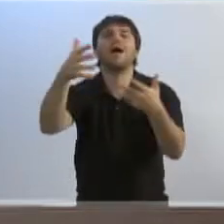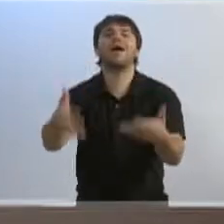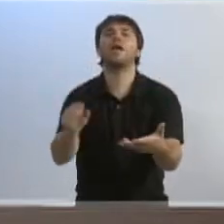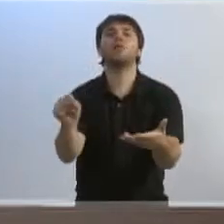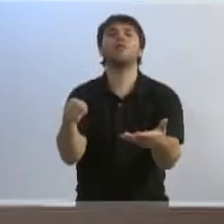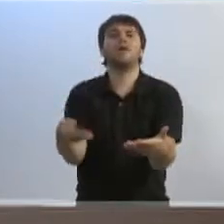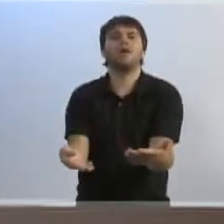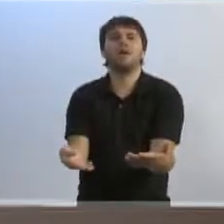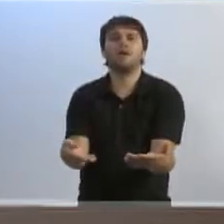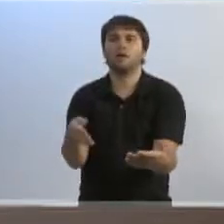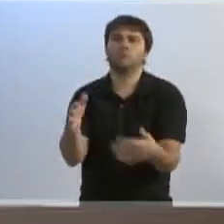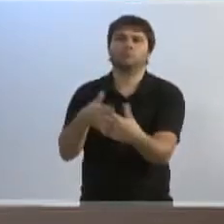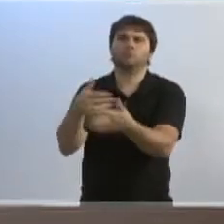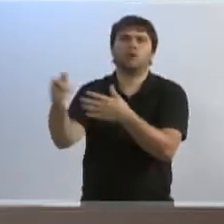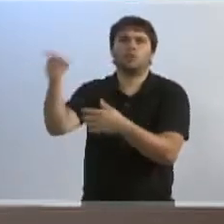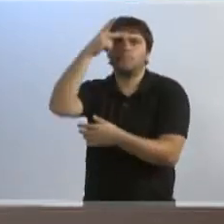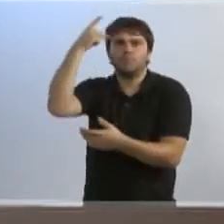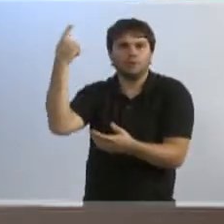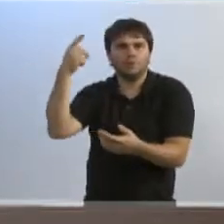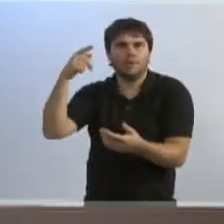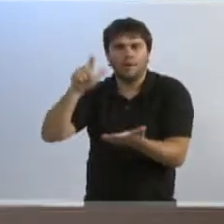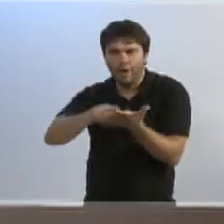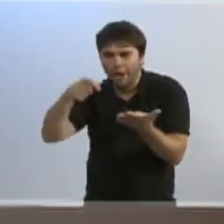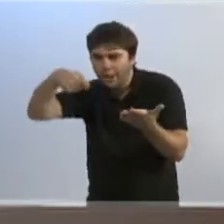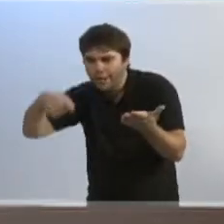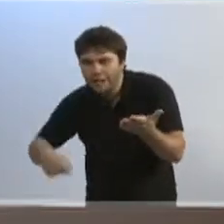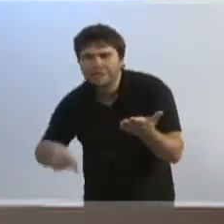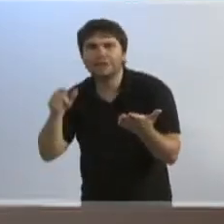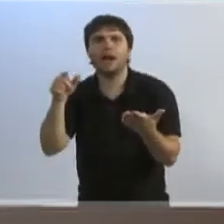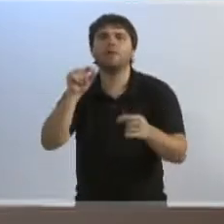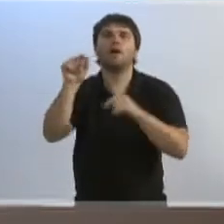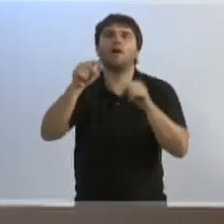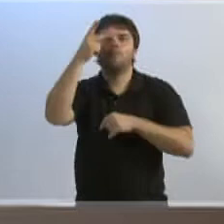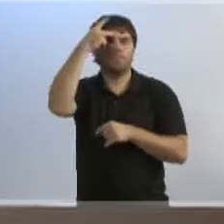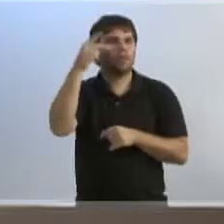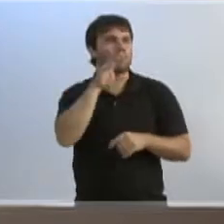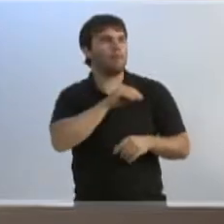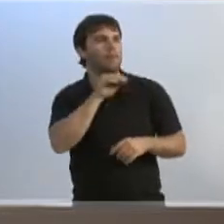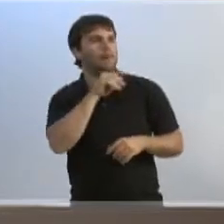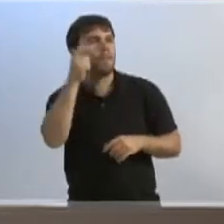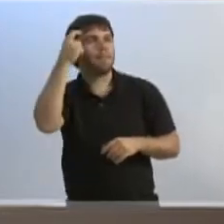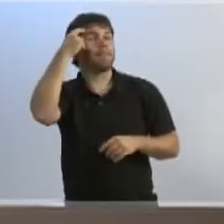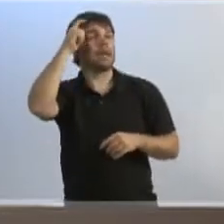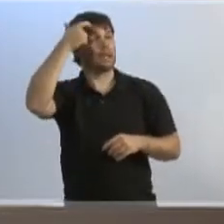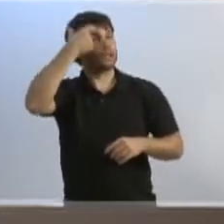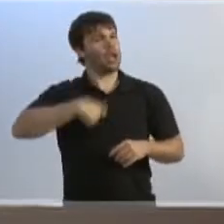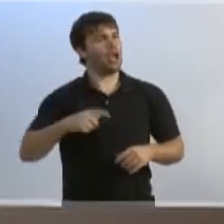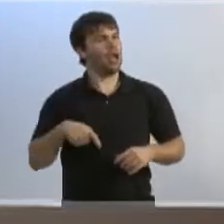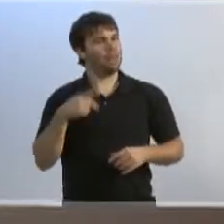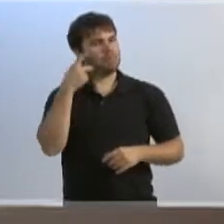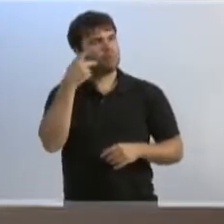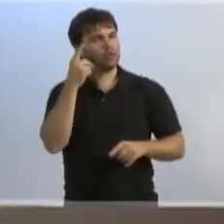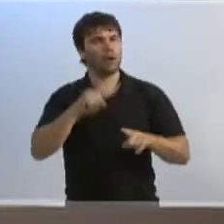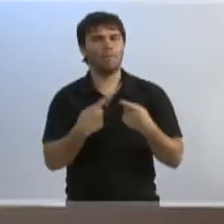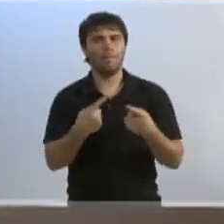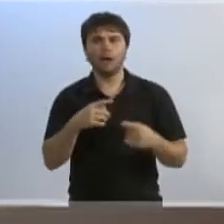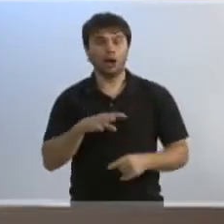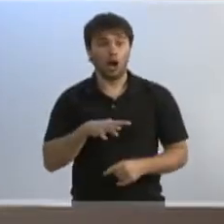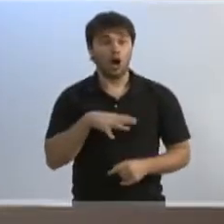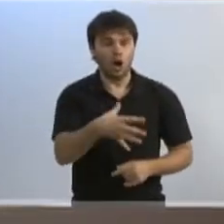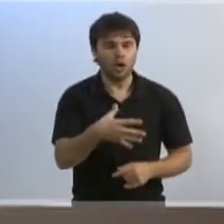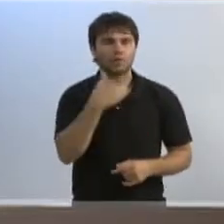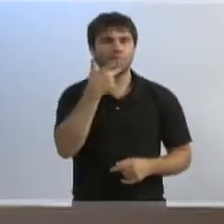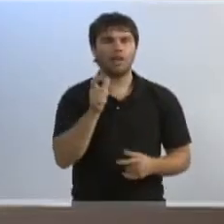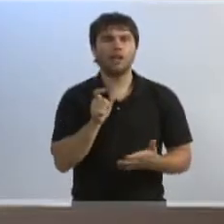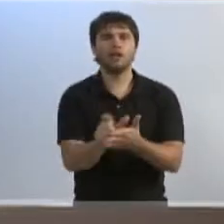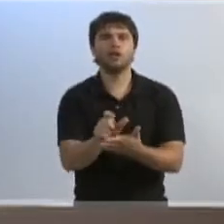o jornalista vai dizer, ou aquelas bocas alugadas, vereador Alba, vereador Caminha, que às vezes vão aí, acham que são políticos, mas não têm coragem de botar o nome